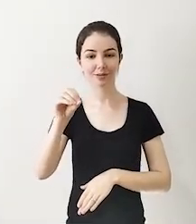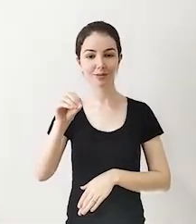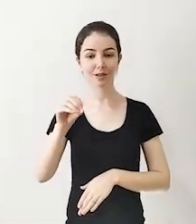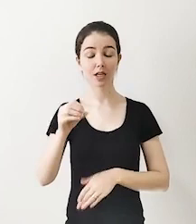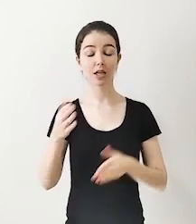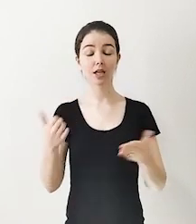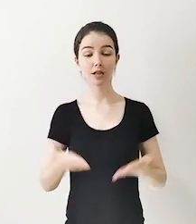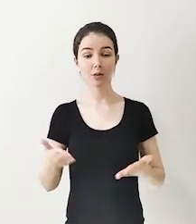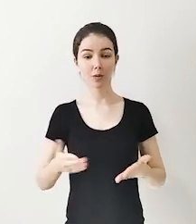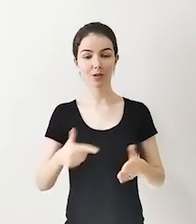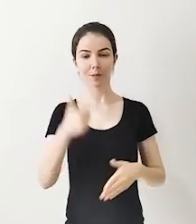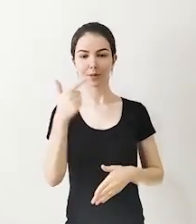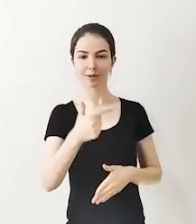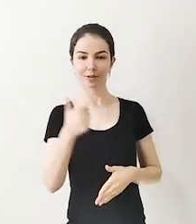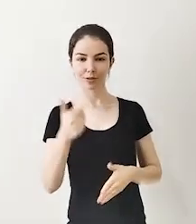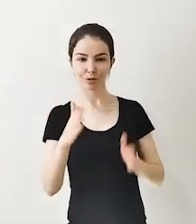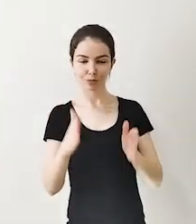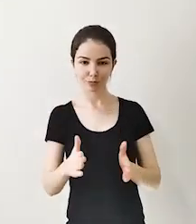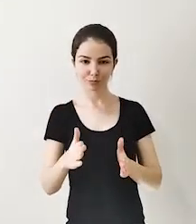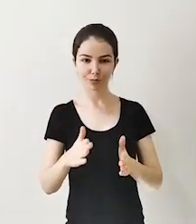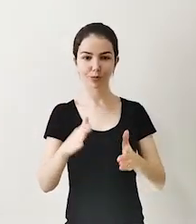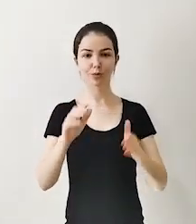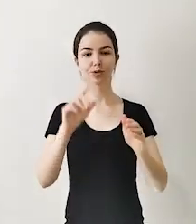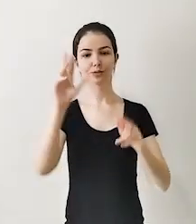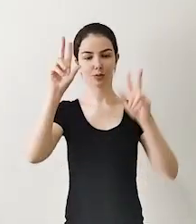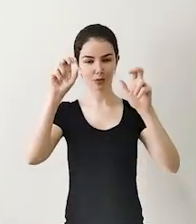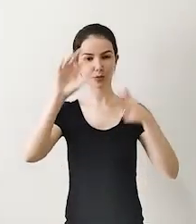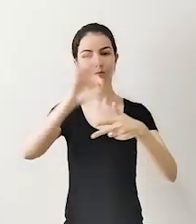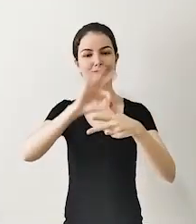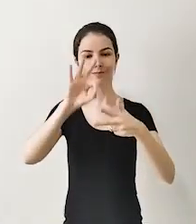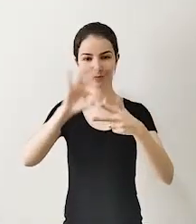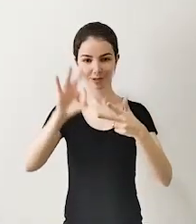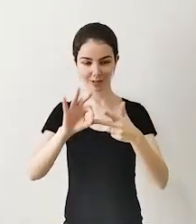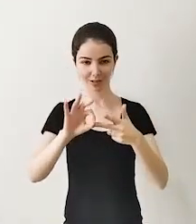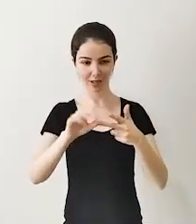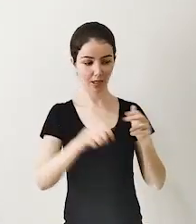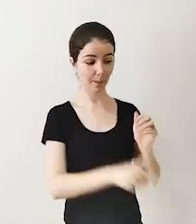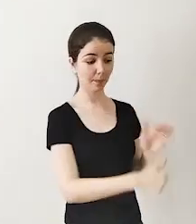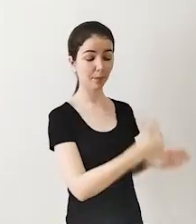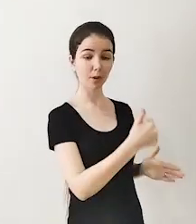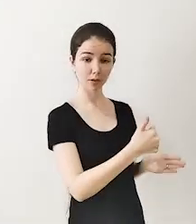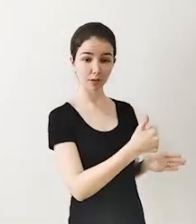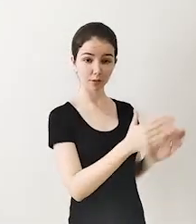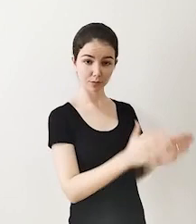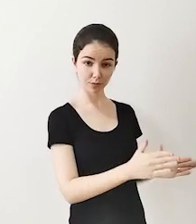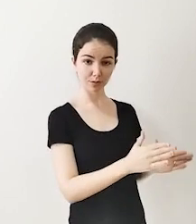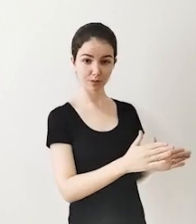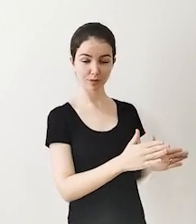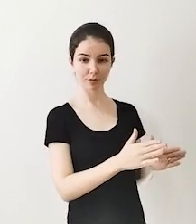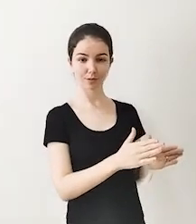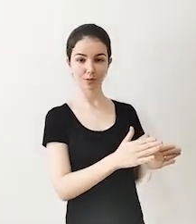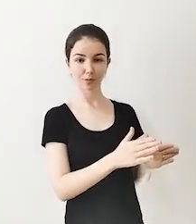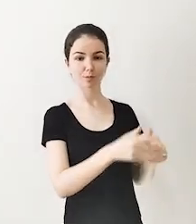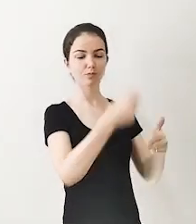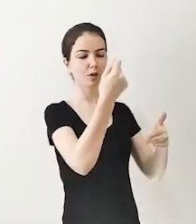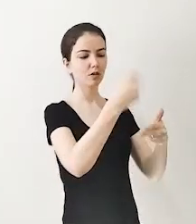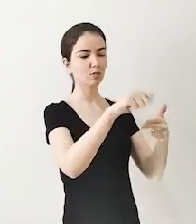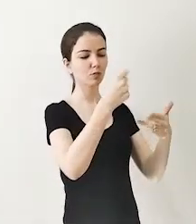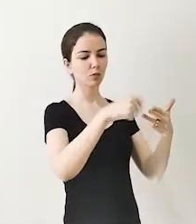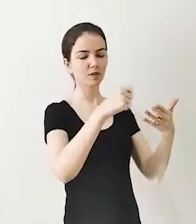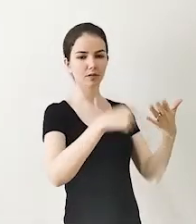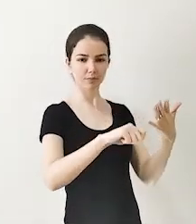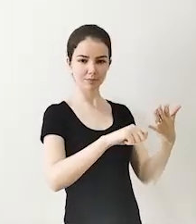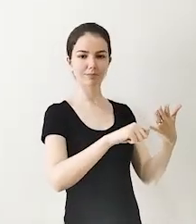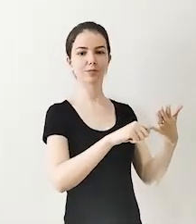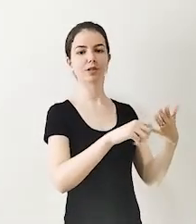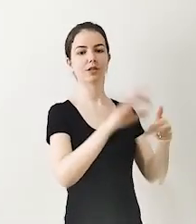da nossa aula sobre o Enem. A parte 1, né, a prof tratou com vocês sobre as possibilidades, né, que o